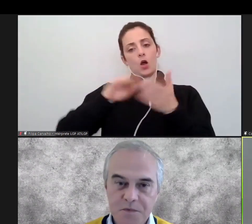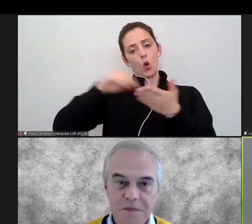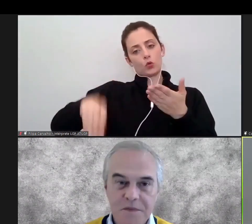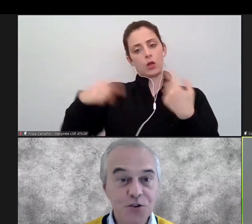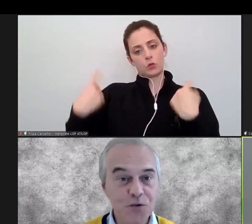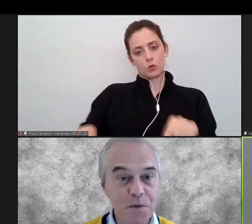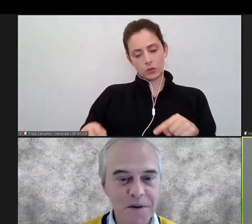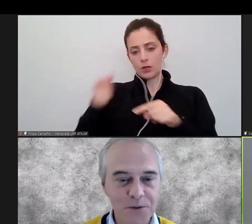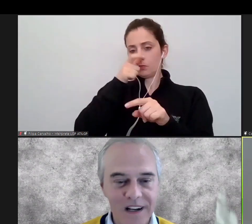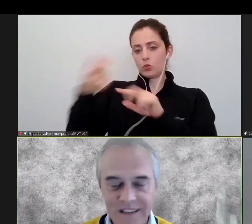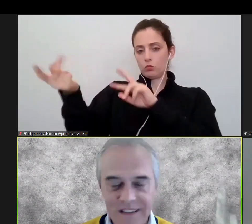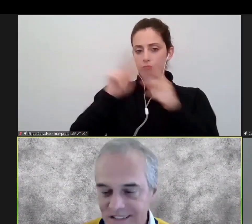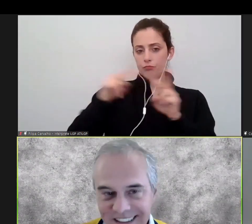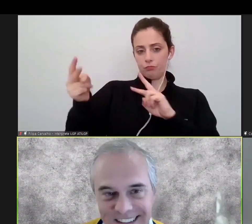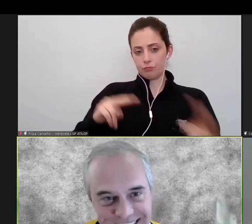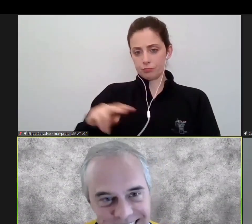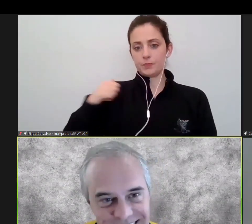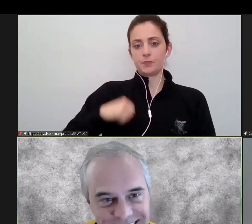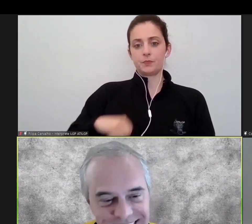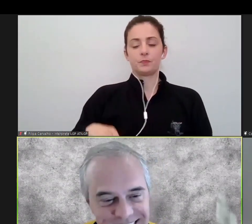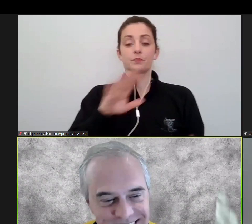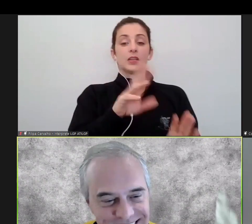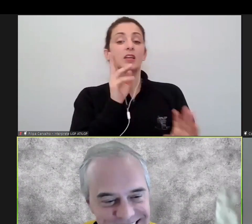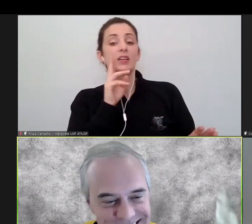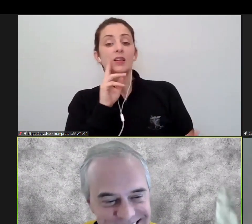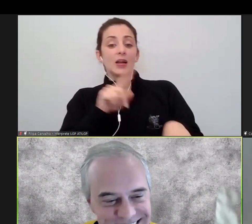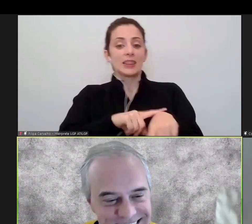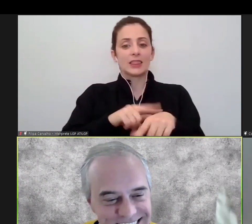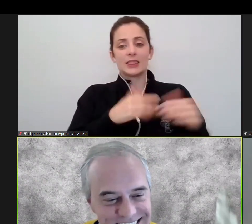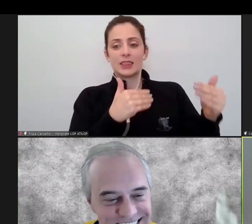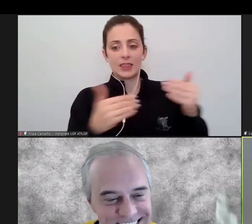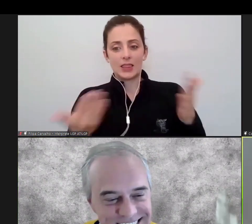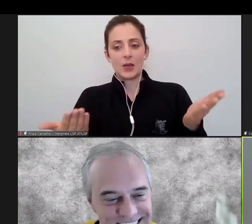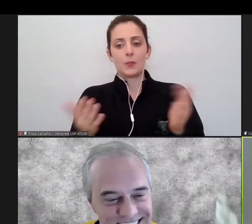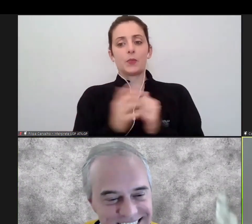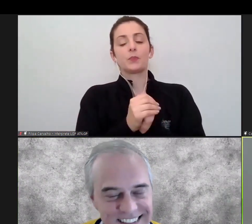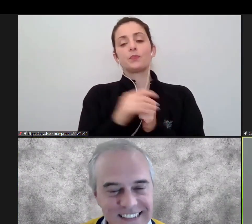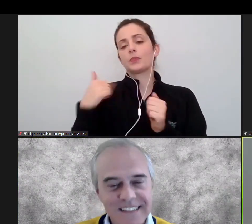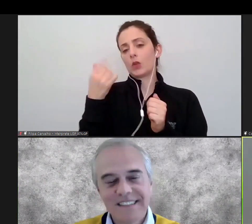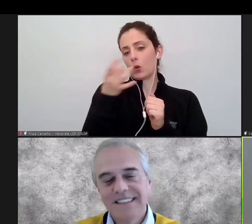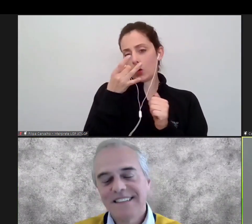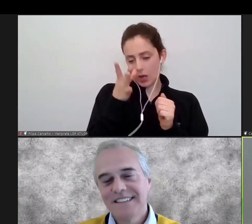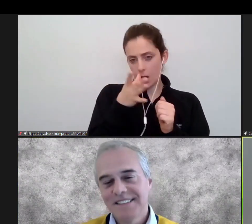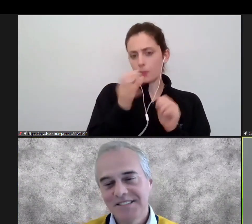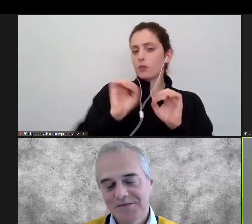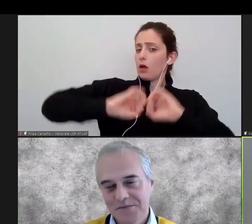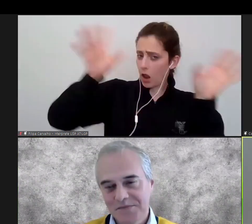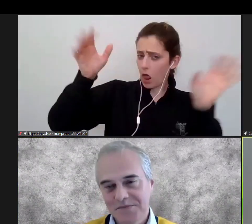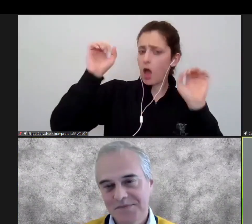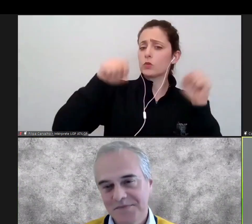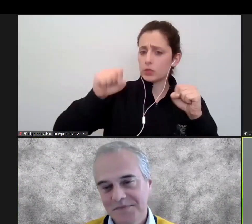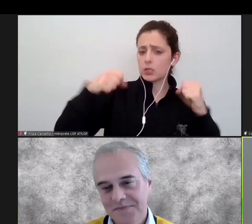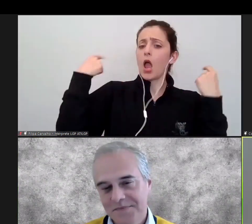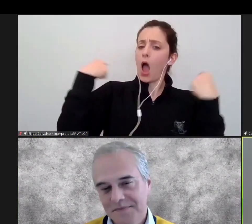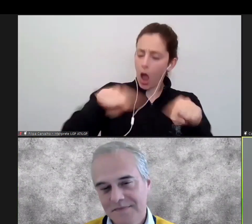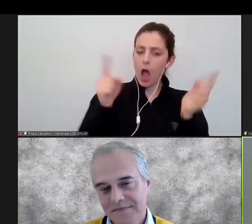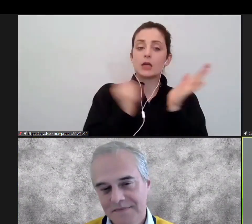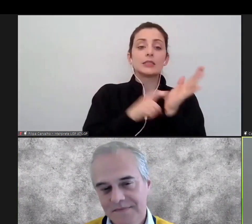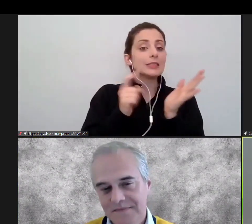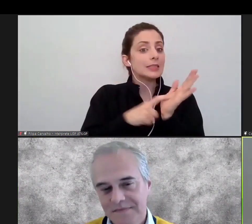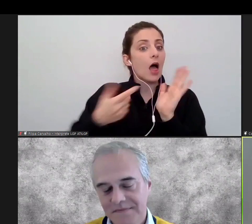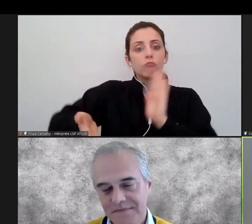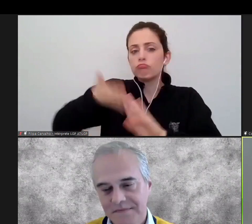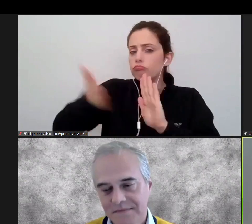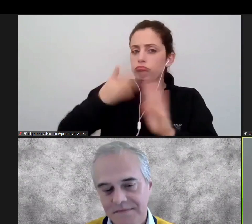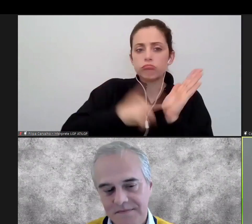temos mesmo que entrar. Manuela. Não há problema. E então, eu vou ser aqui muito rápida, claro que sim, acho que há aqui uma necessidade urgente de